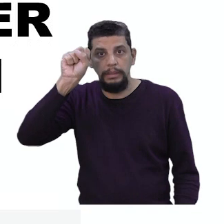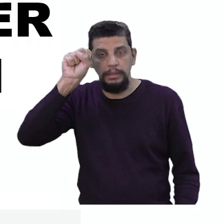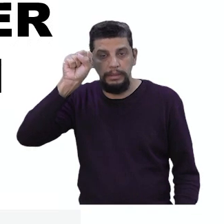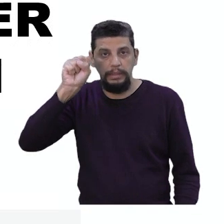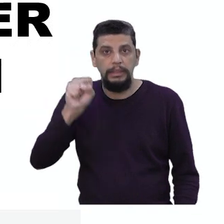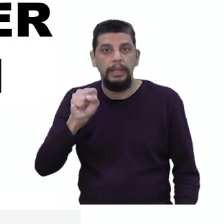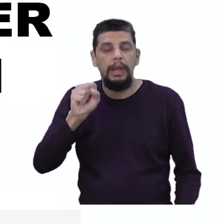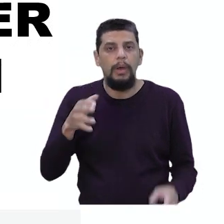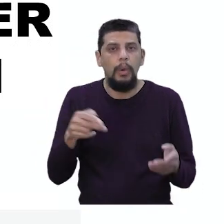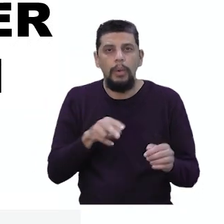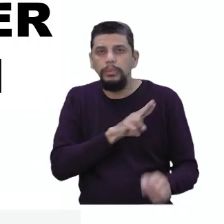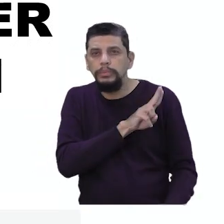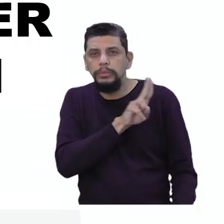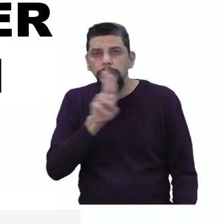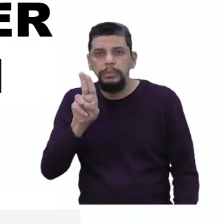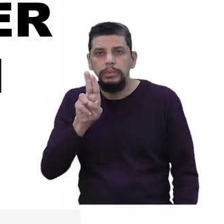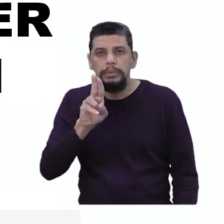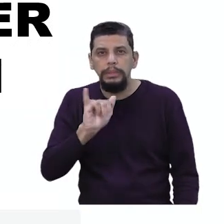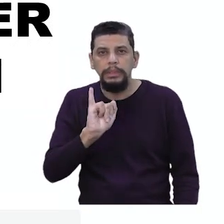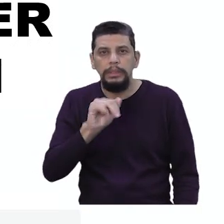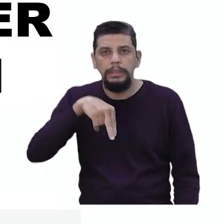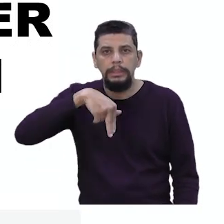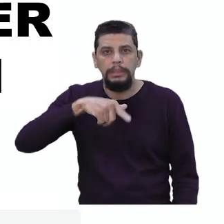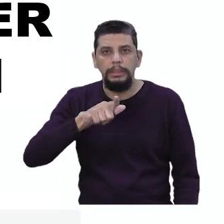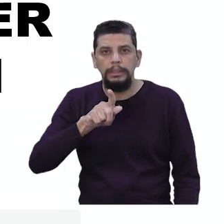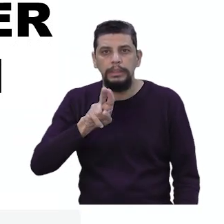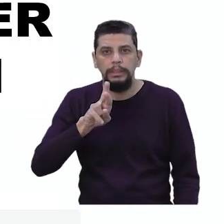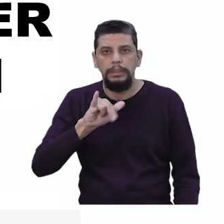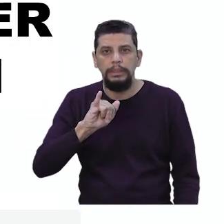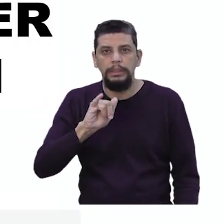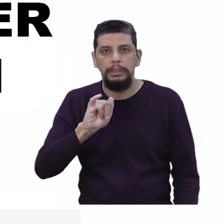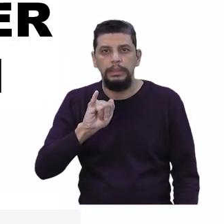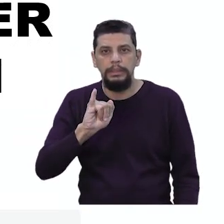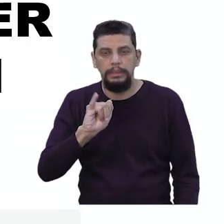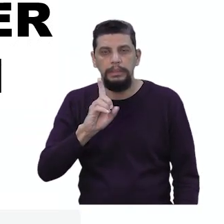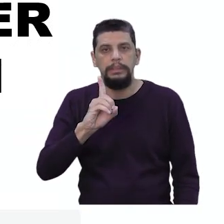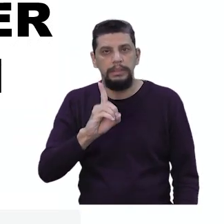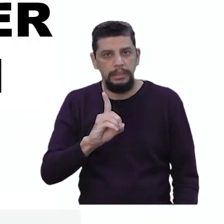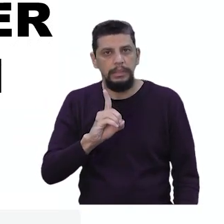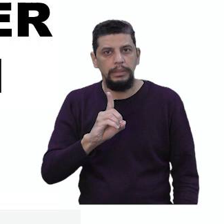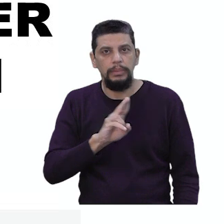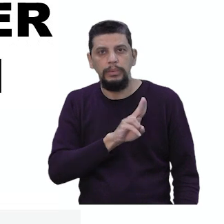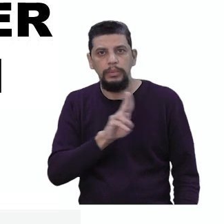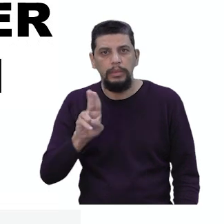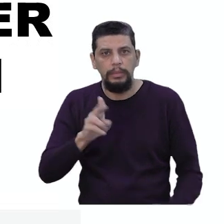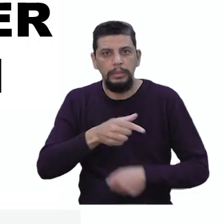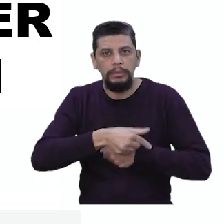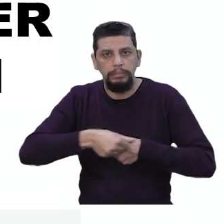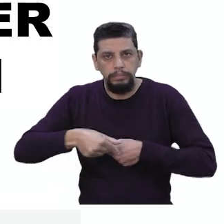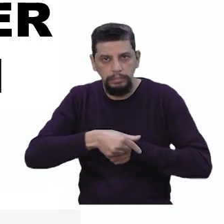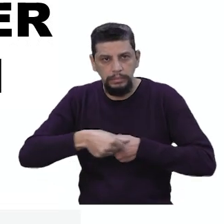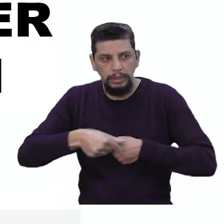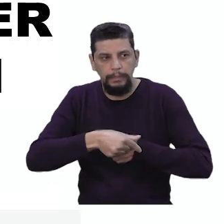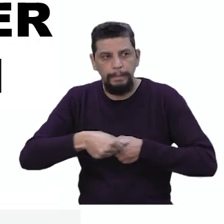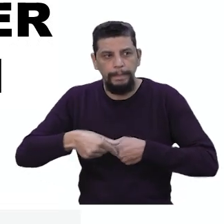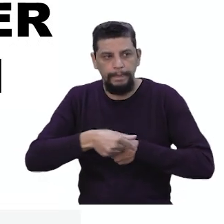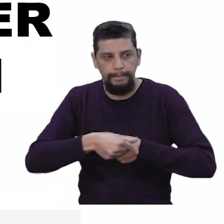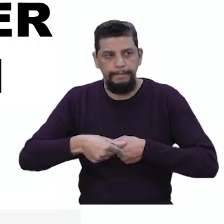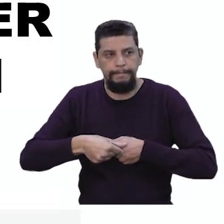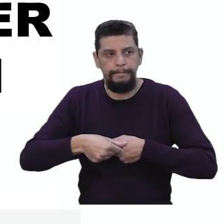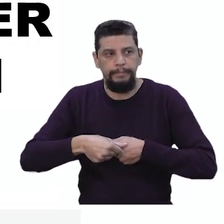um nome diferente, olha só. Ingrid Biesemeyer, nossa, que diferente esse nome.